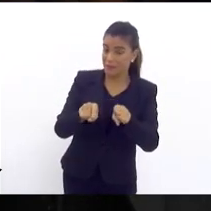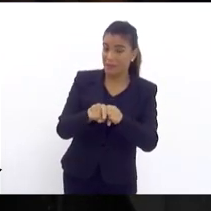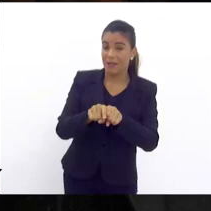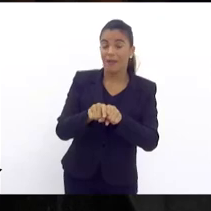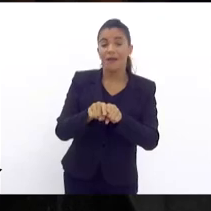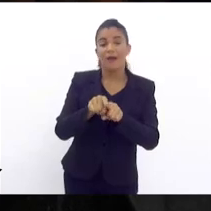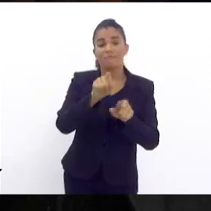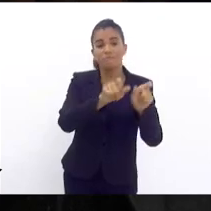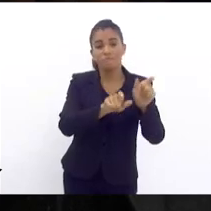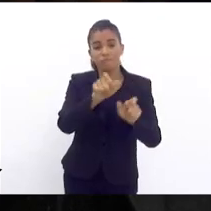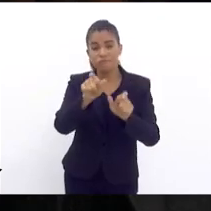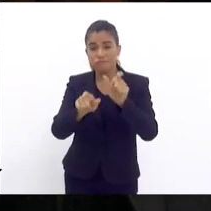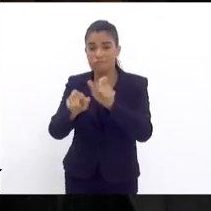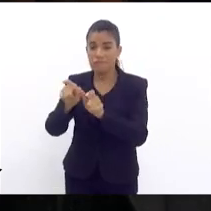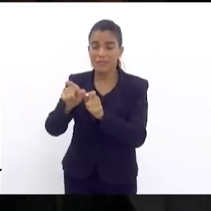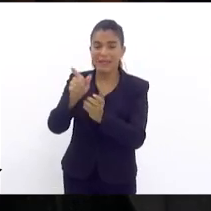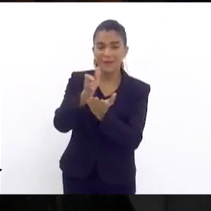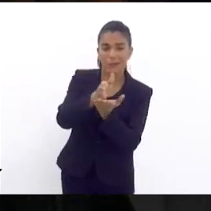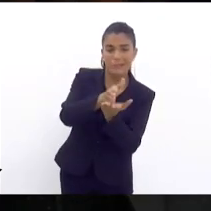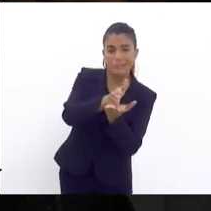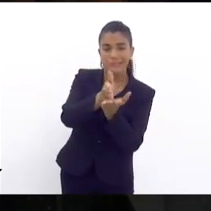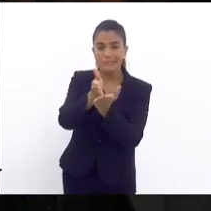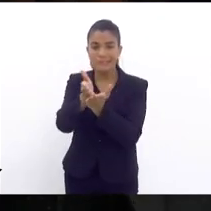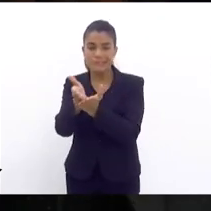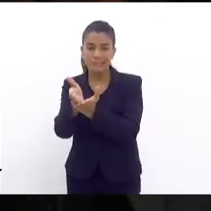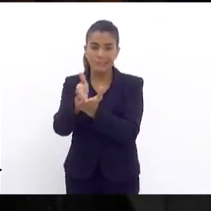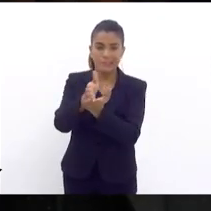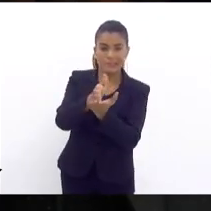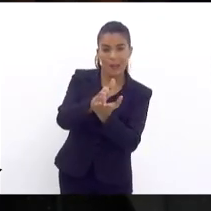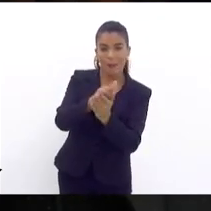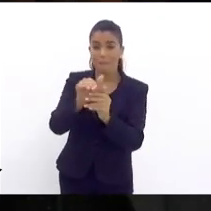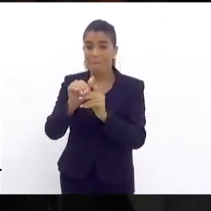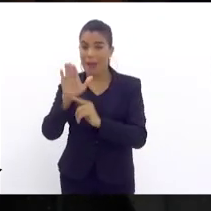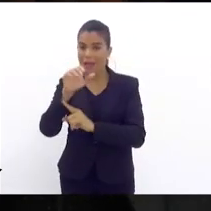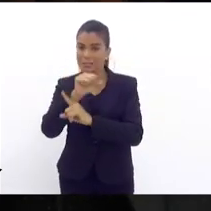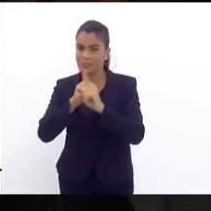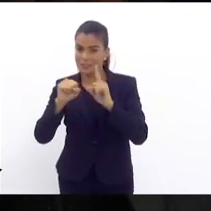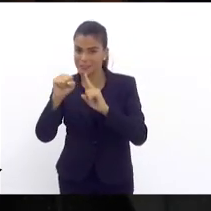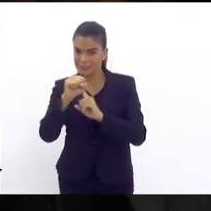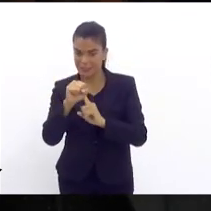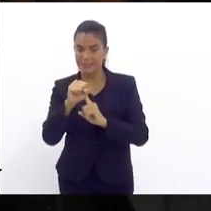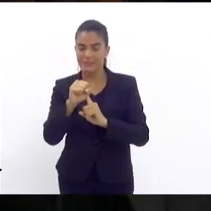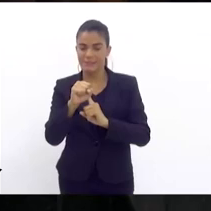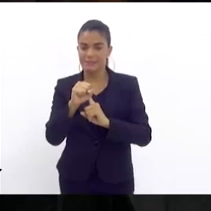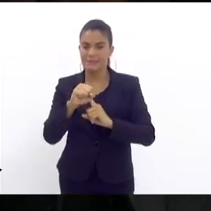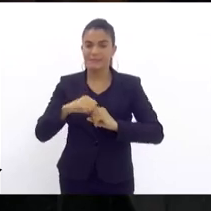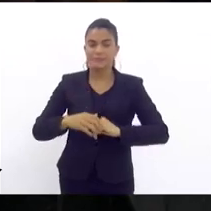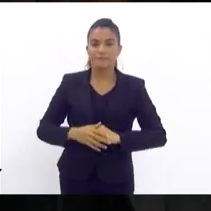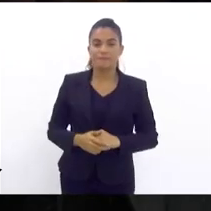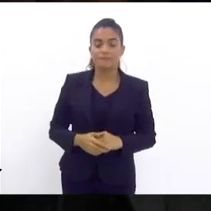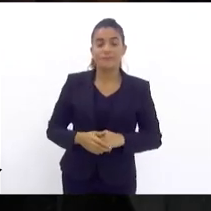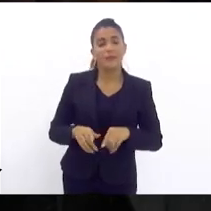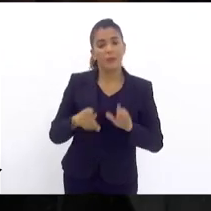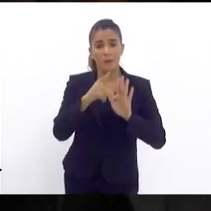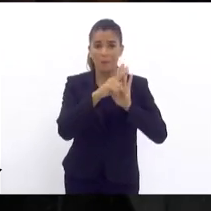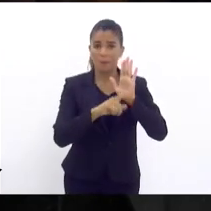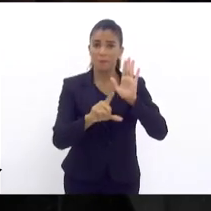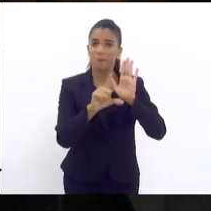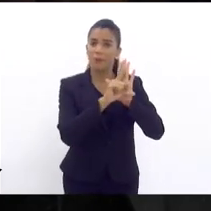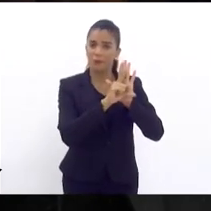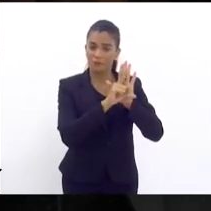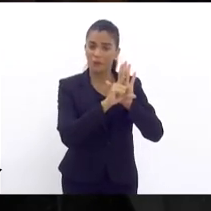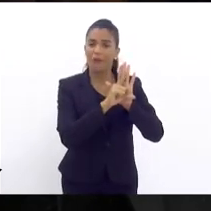aqueles que tem uma vertente mais socialista e como tal um projeto que